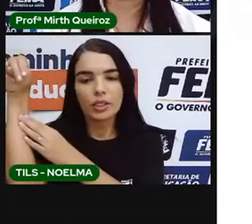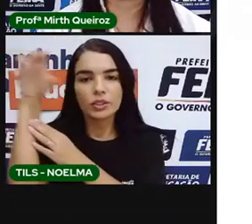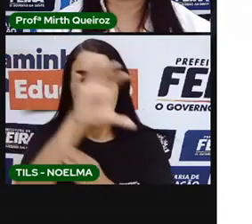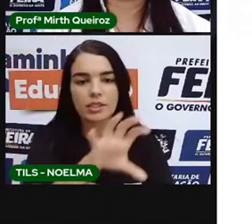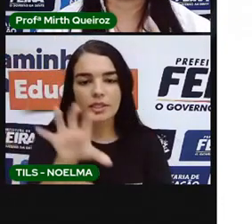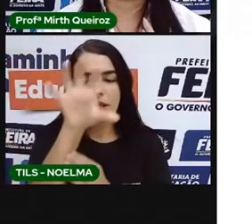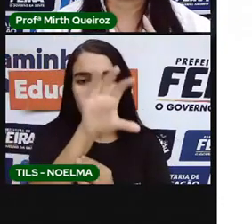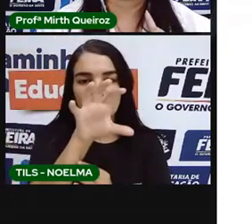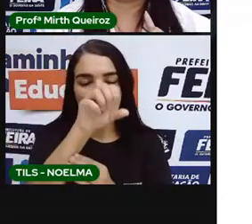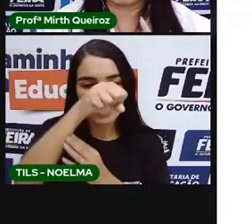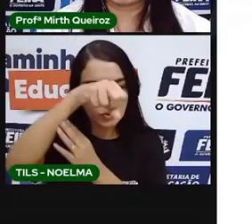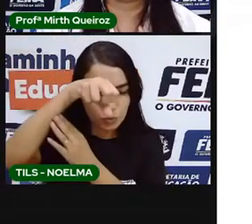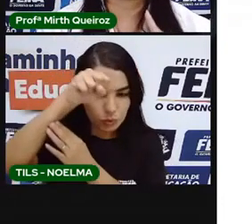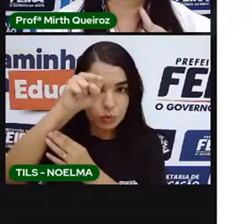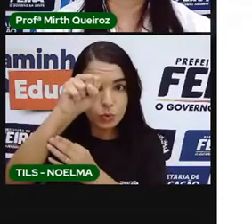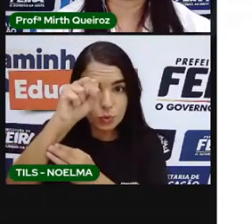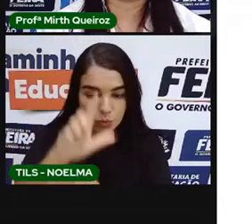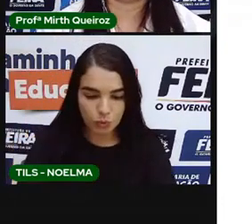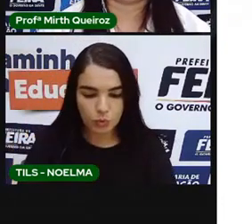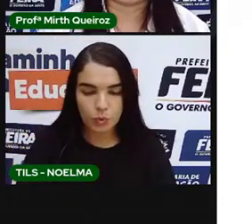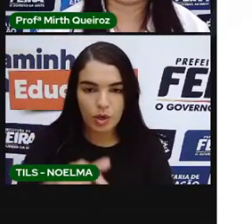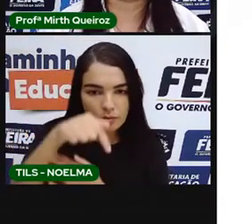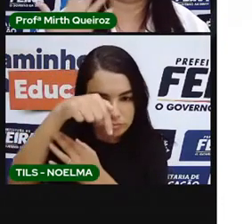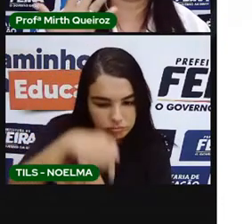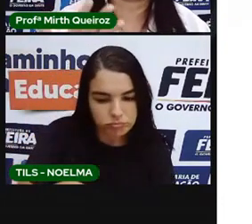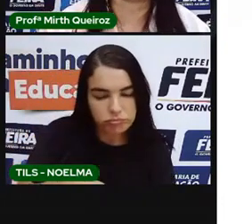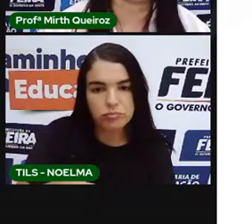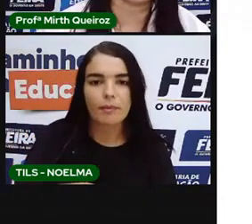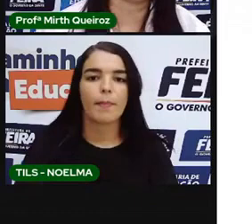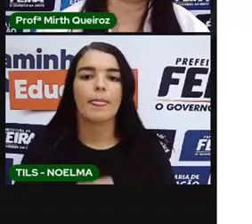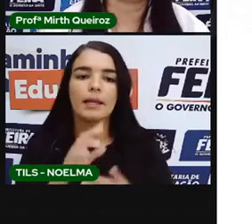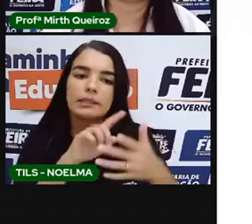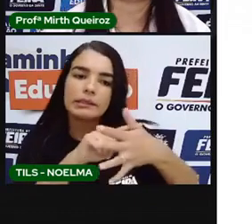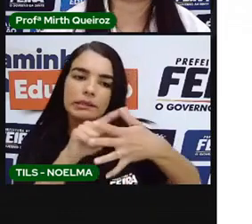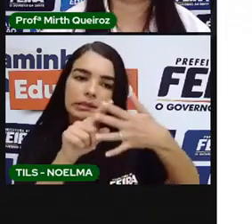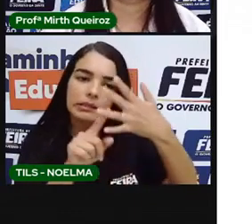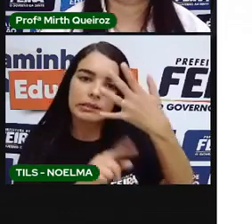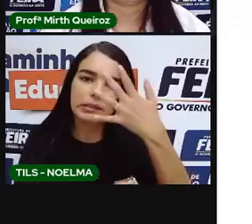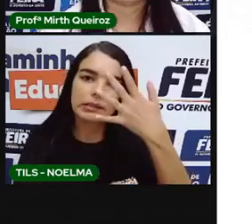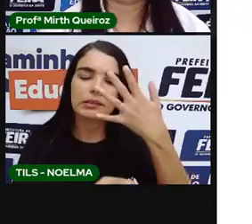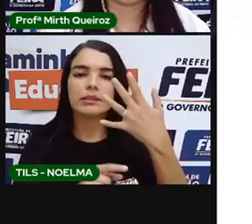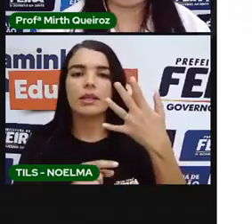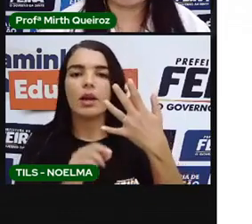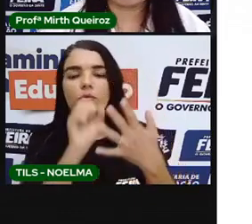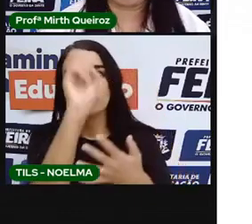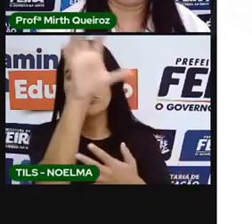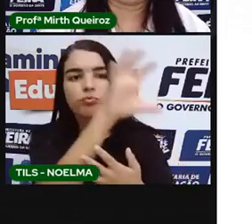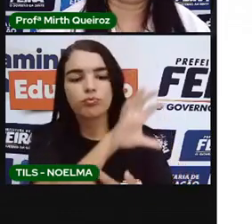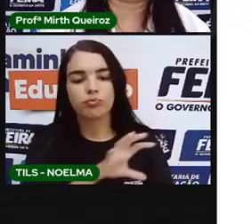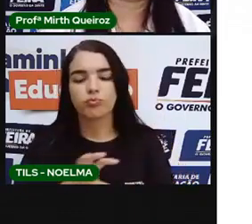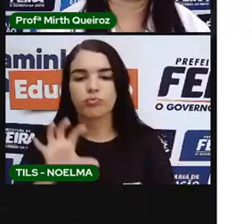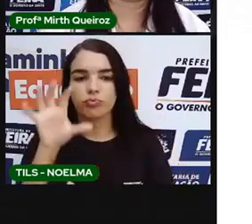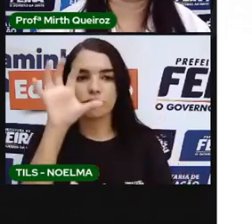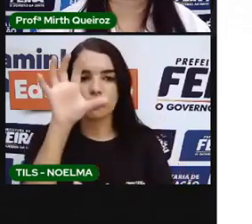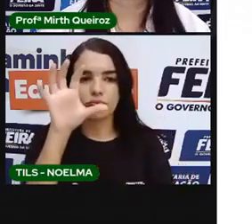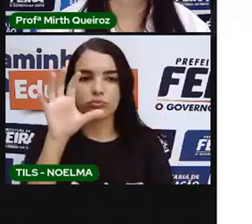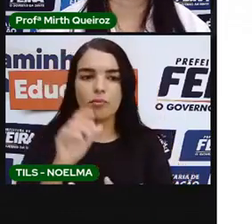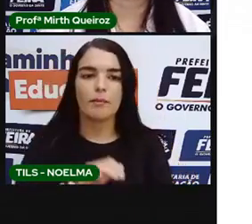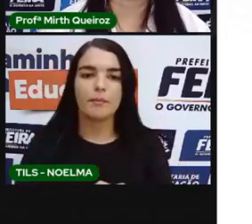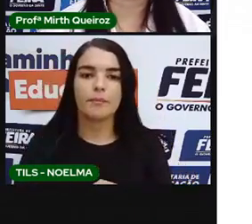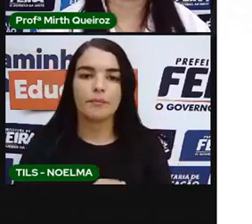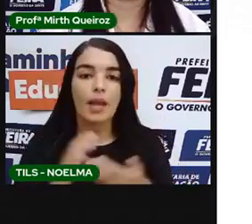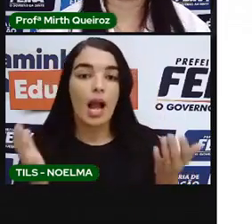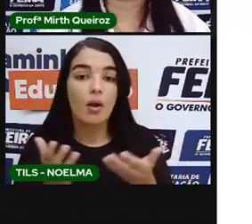Centro-Oeste, Sul, Sudeste e Sul, certo? As 5 regiões do Brasil.